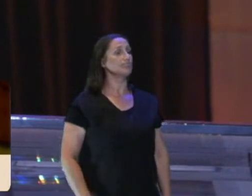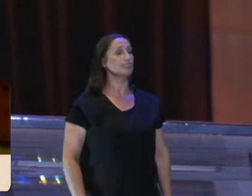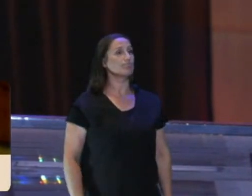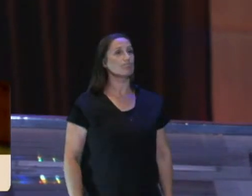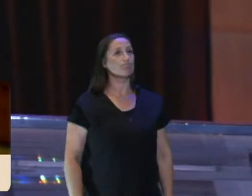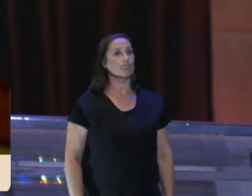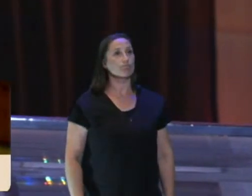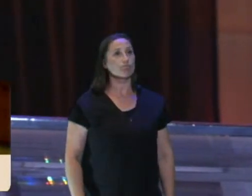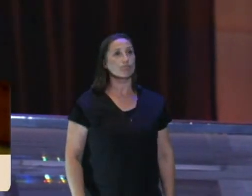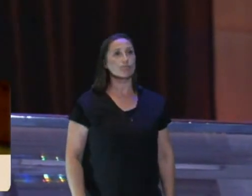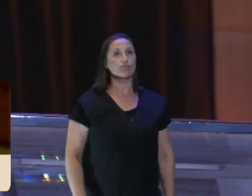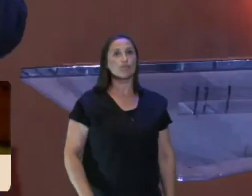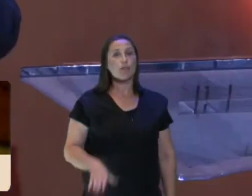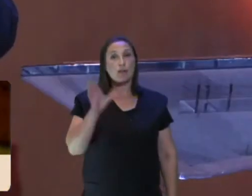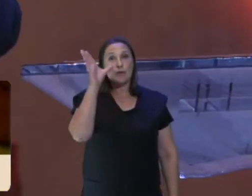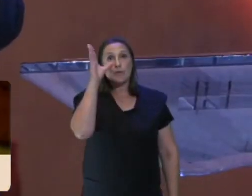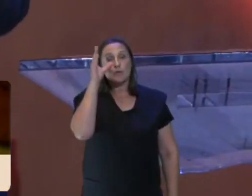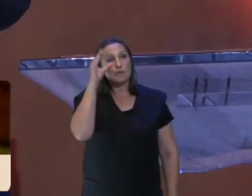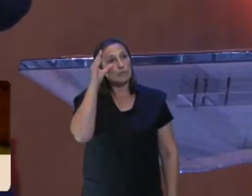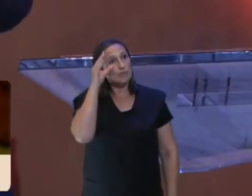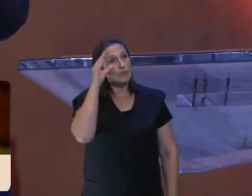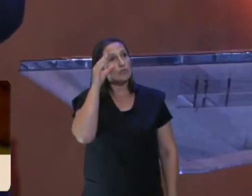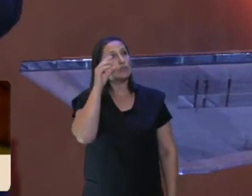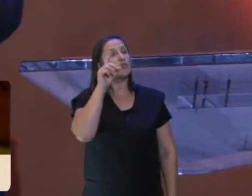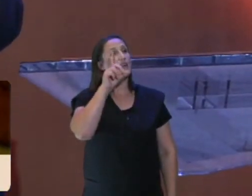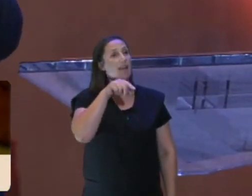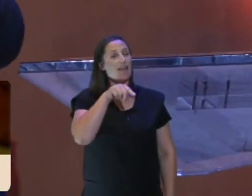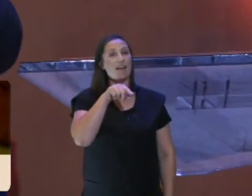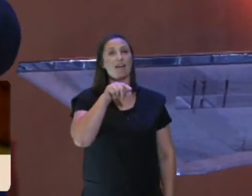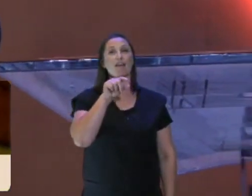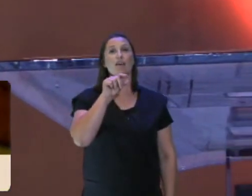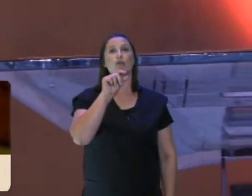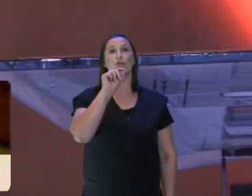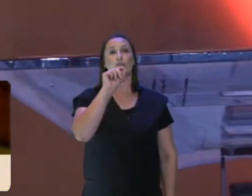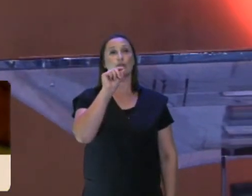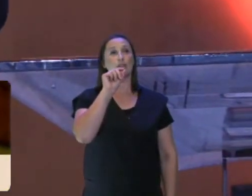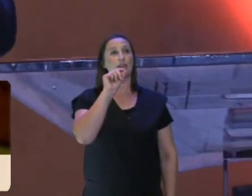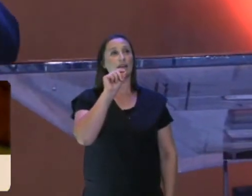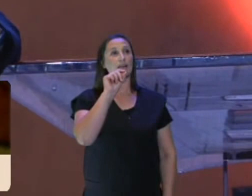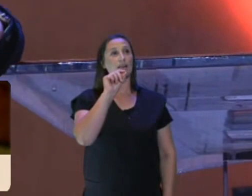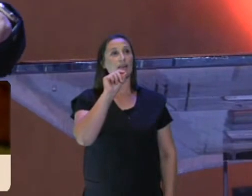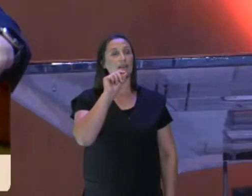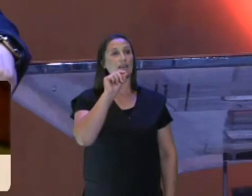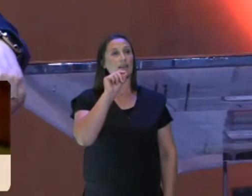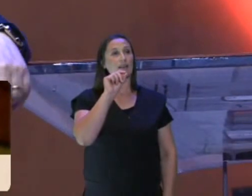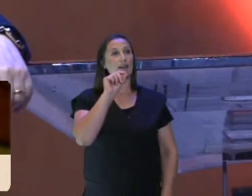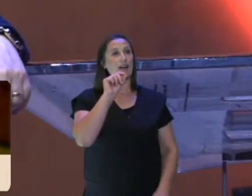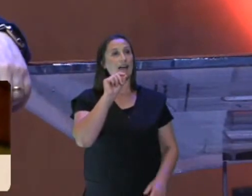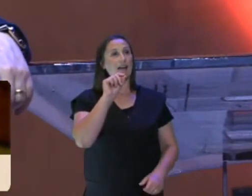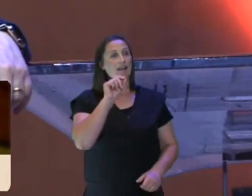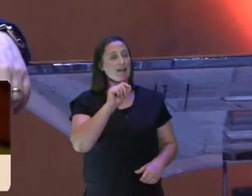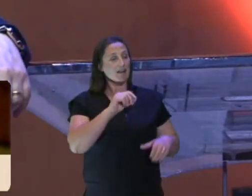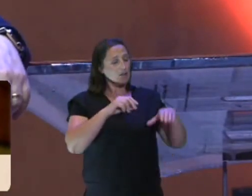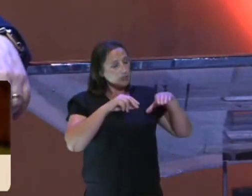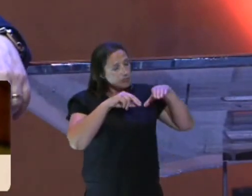E o interessante é que a caverna é o lugar onde Deus se manifesta.